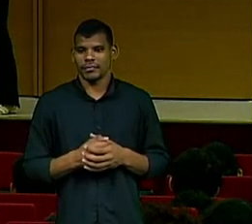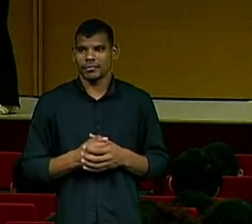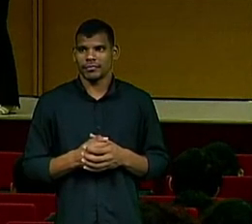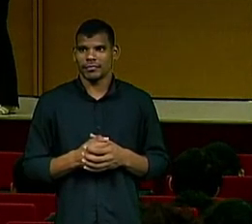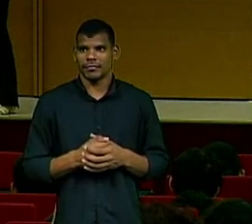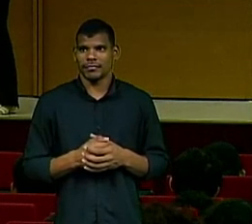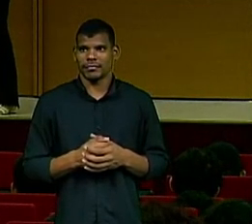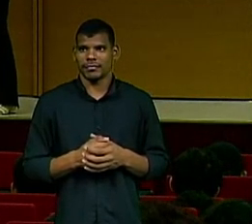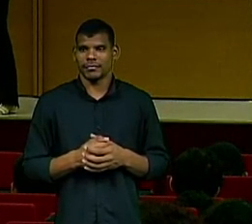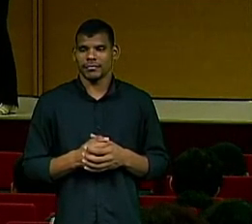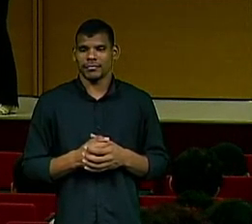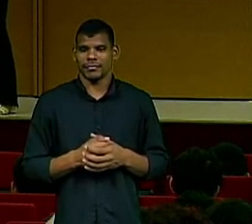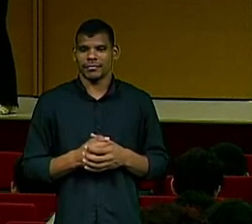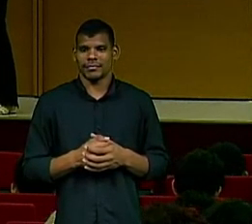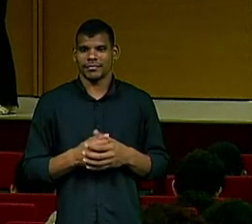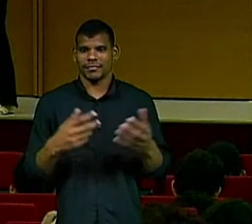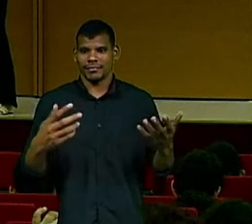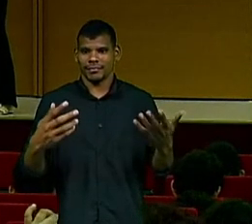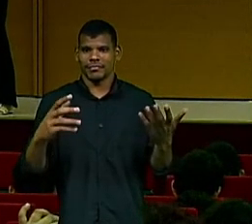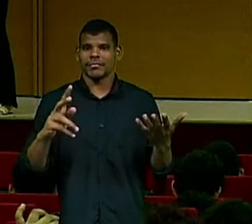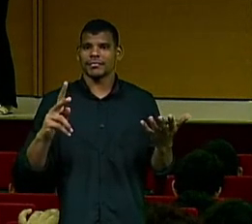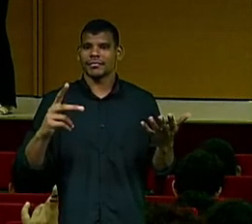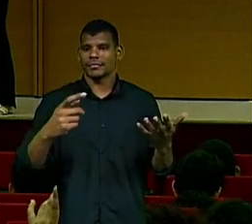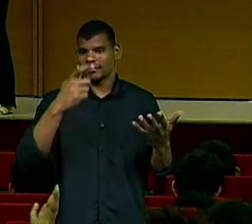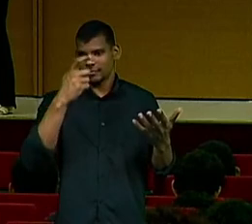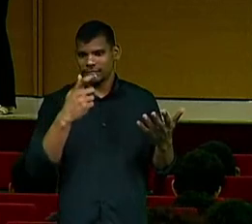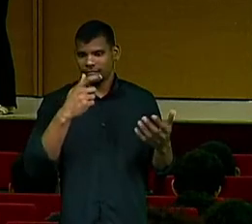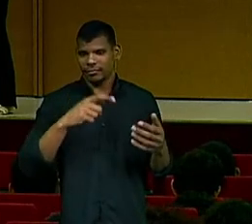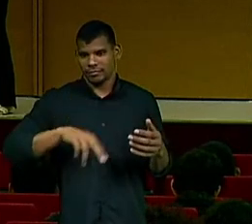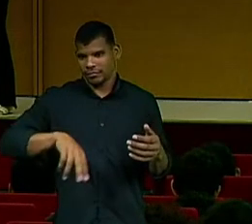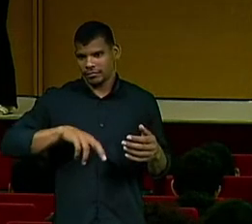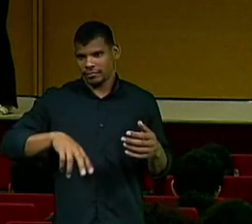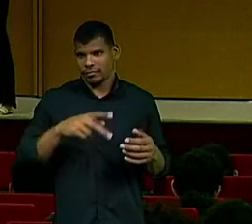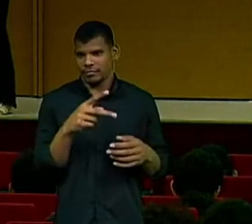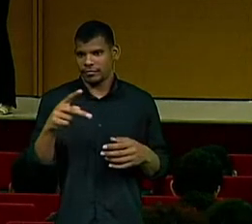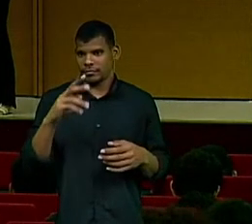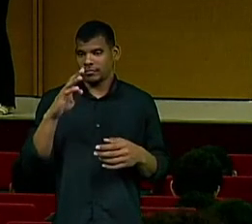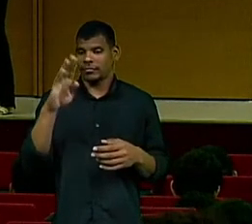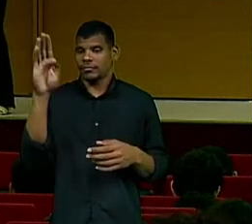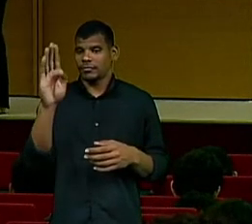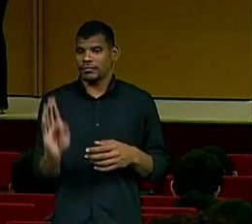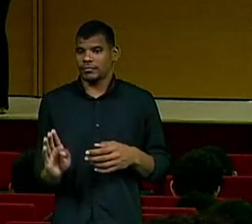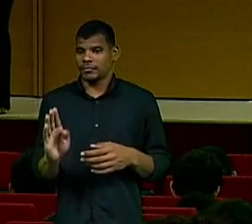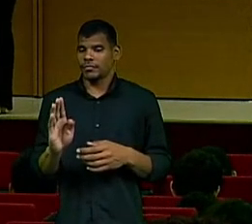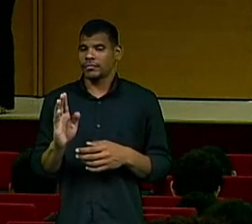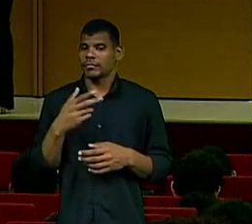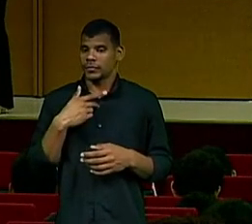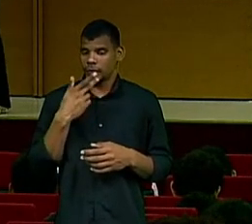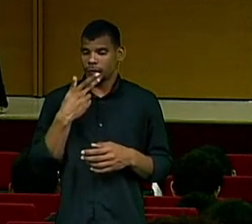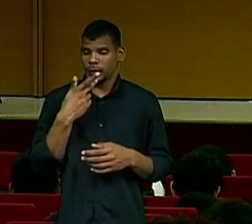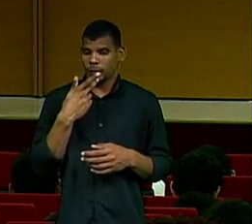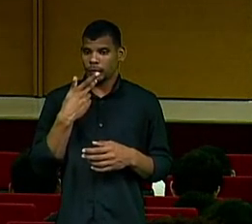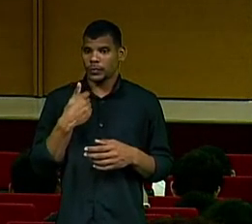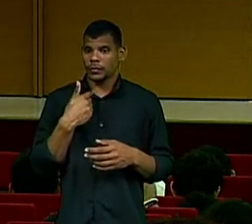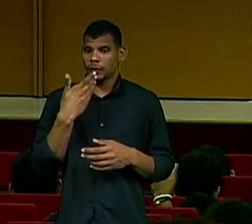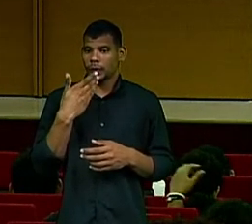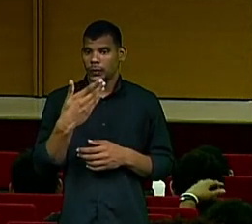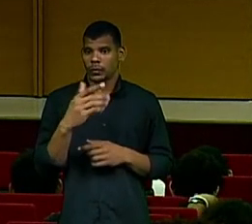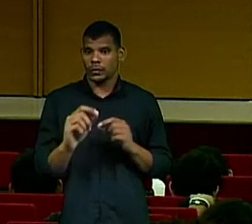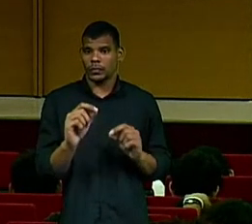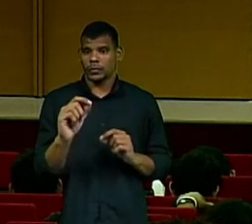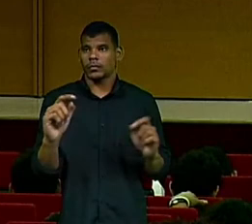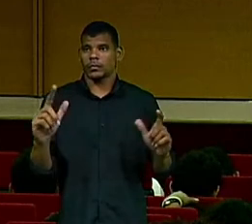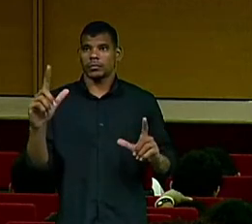de mim logo de mim o presidente do Brasil só que mais a vacinação pois eu tô aqui na